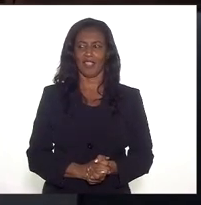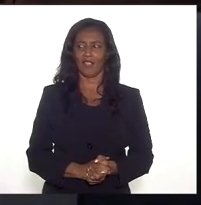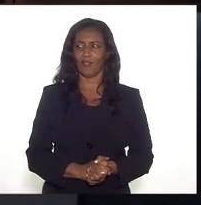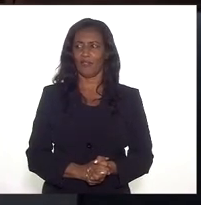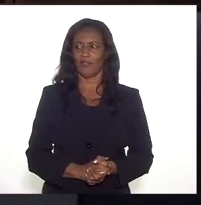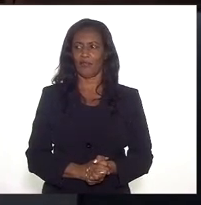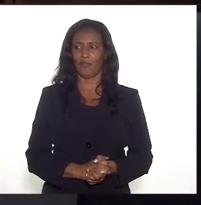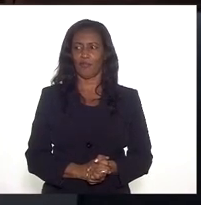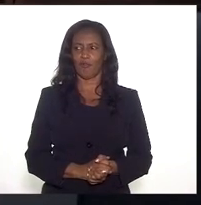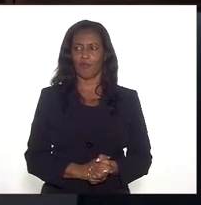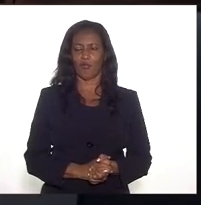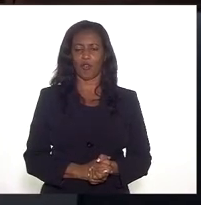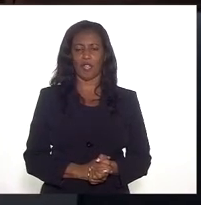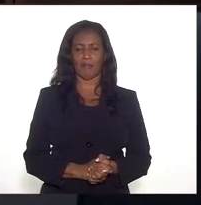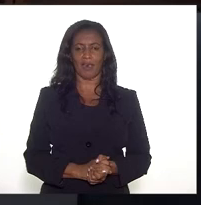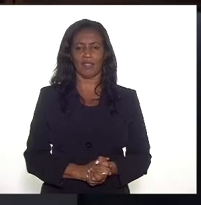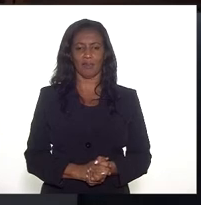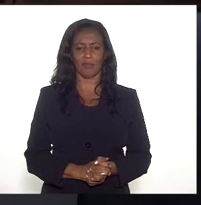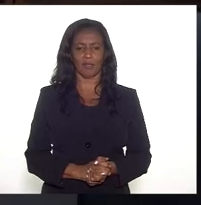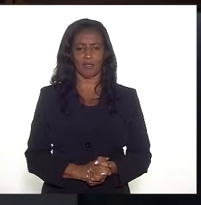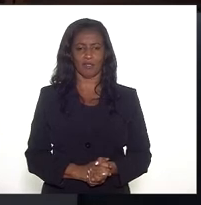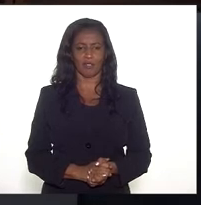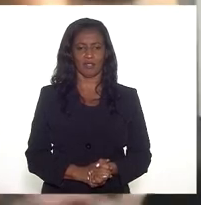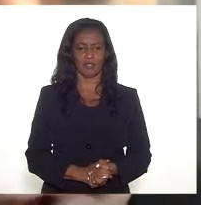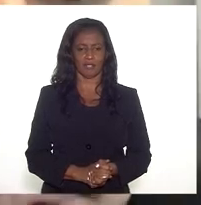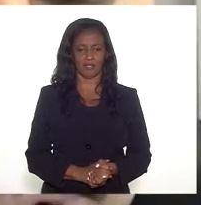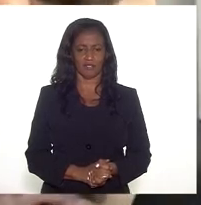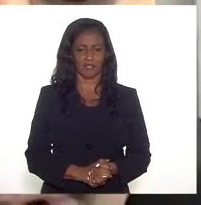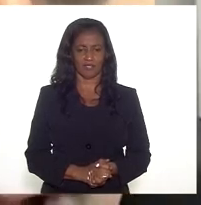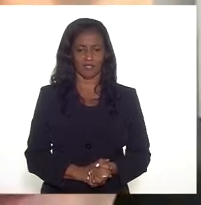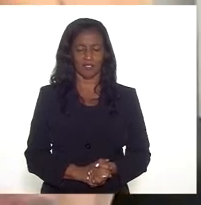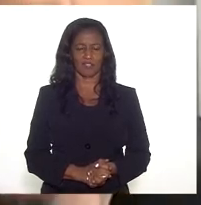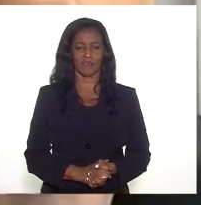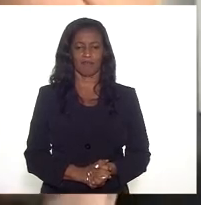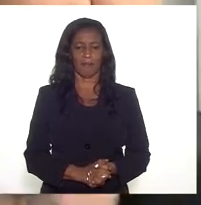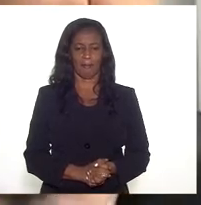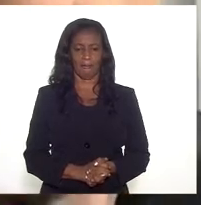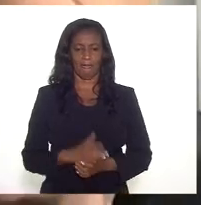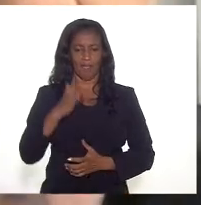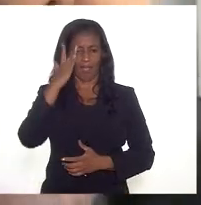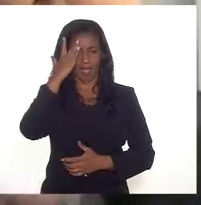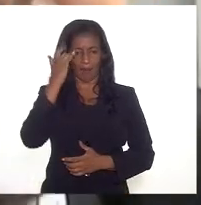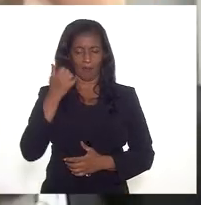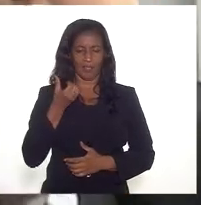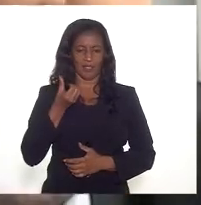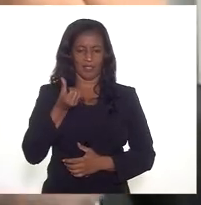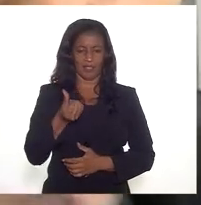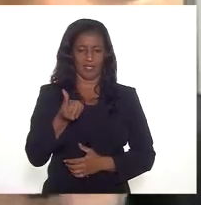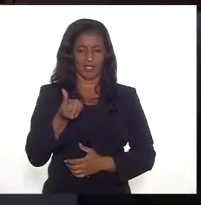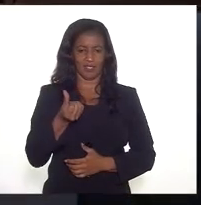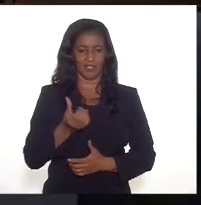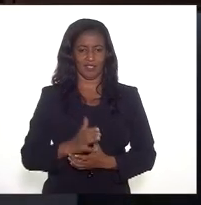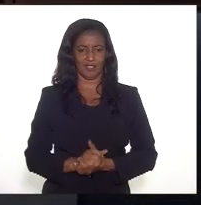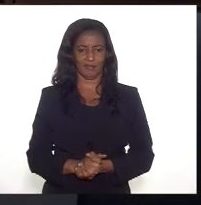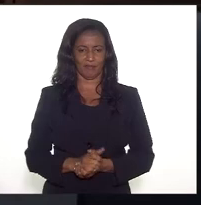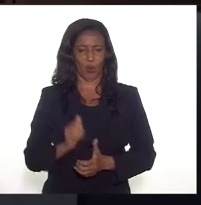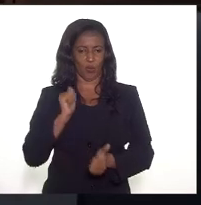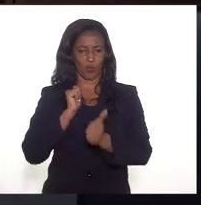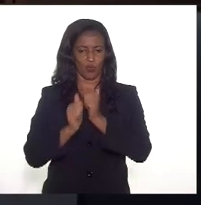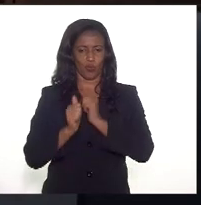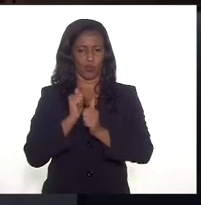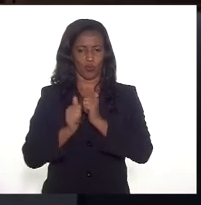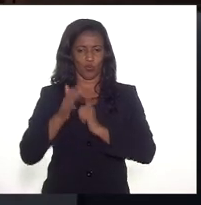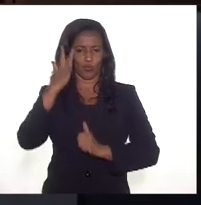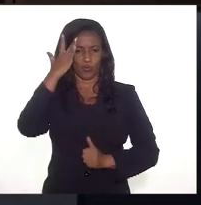jogar amanhã ou não, Val? Eu já convidei a todos amanhã para 6 horas. Vamos ter um futebol amanhã.